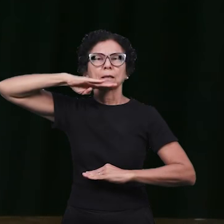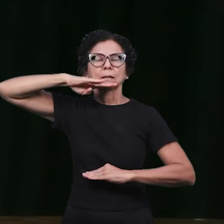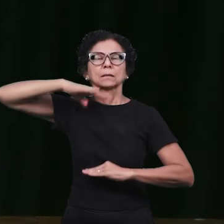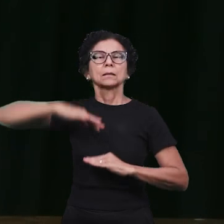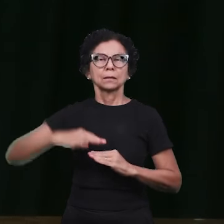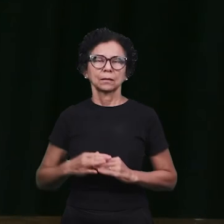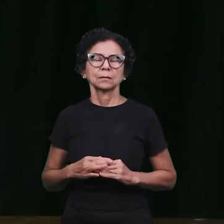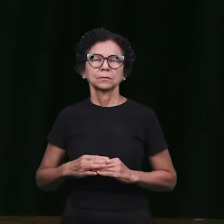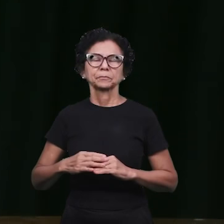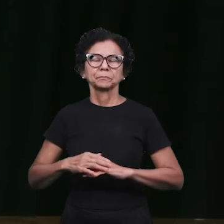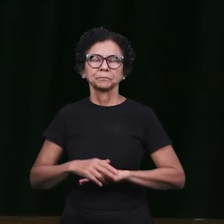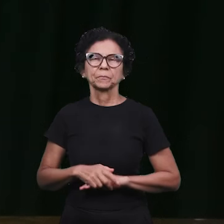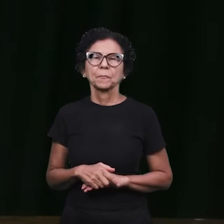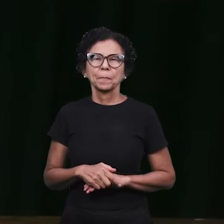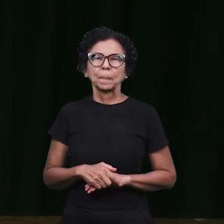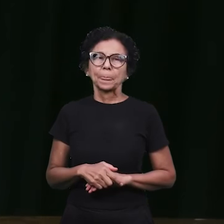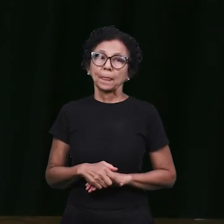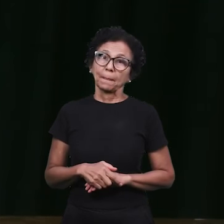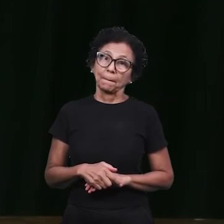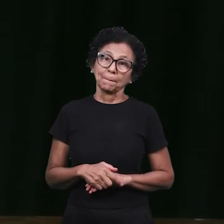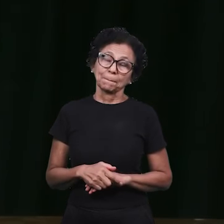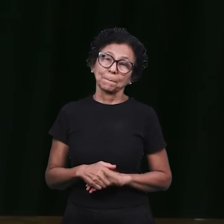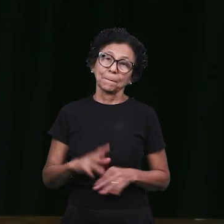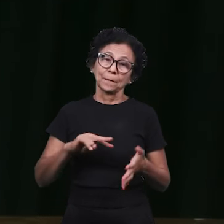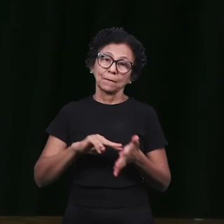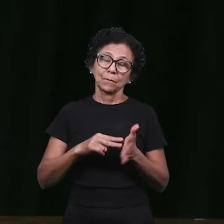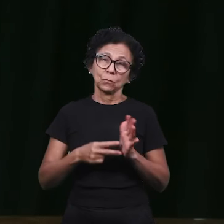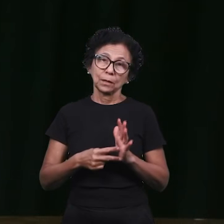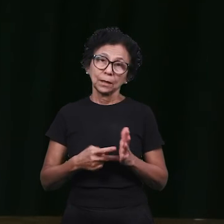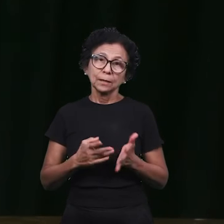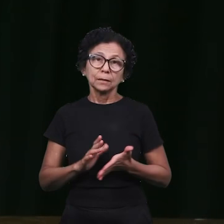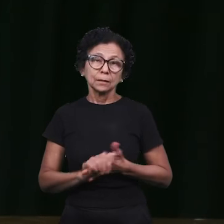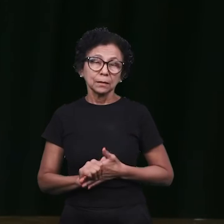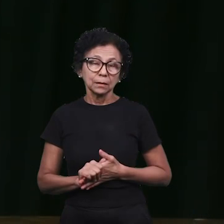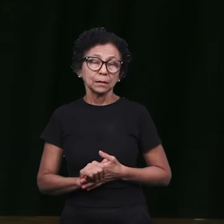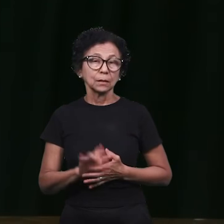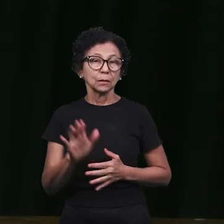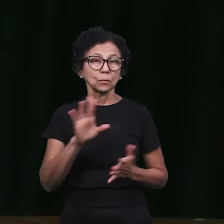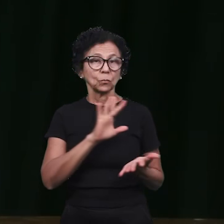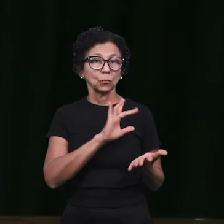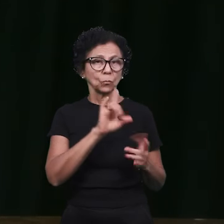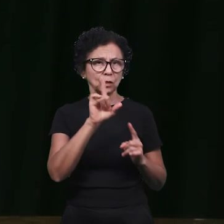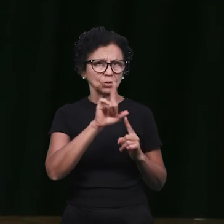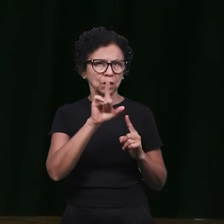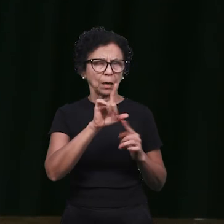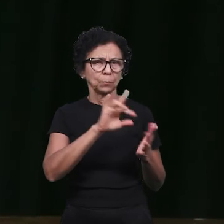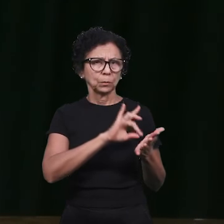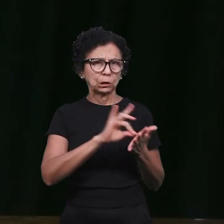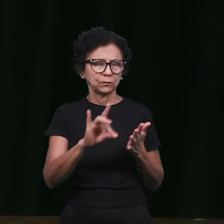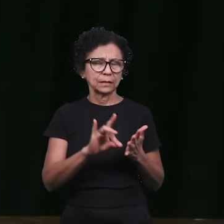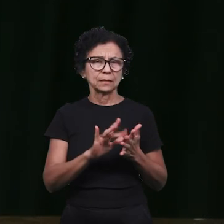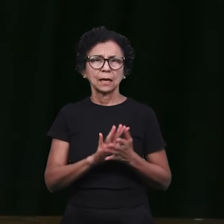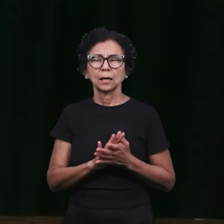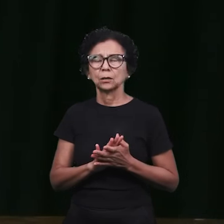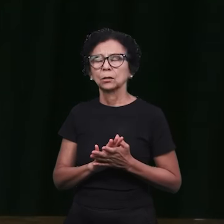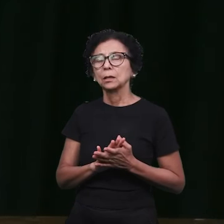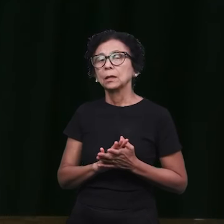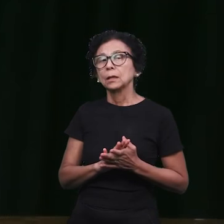os recursos. É anular a ação do Espírito Anular a Santo no ação meio do da Espírito igreja. Santo. Então, nós vemos